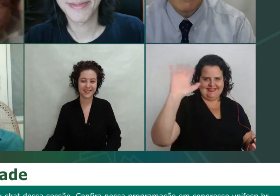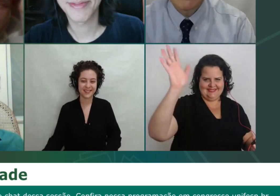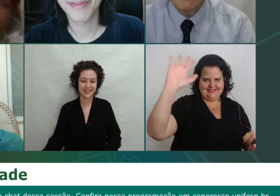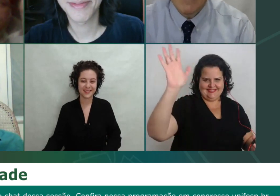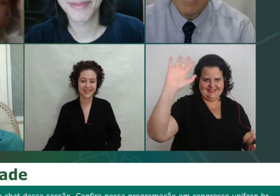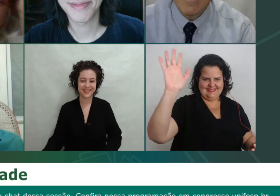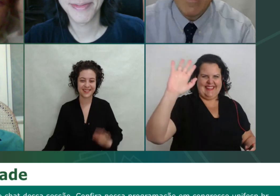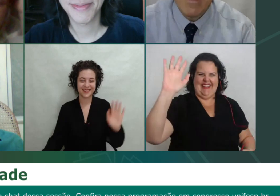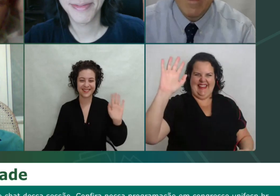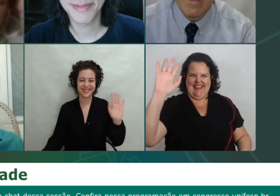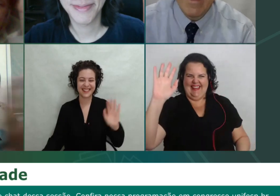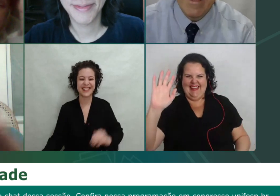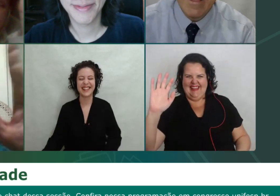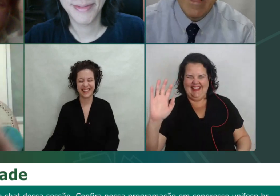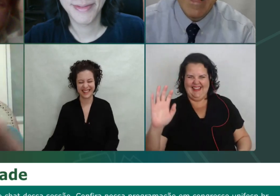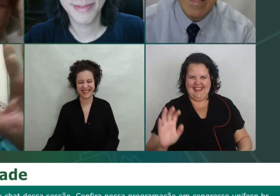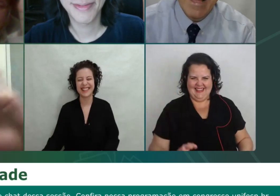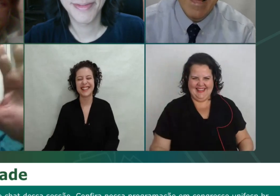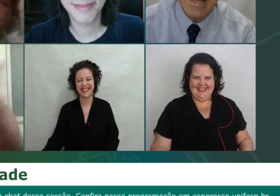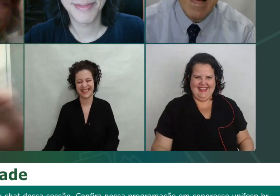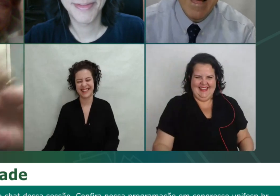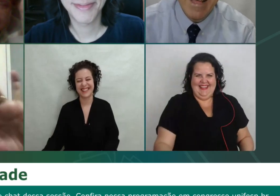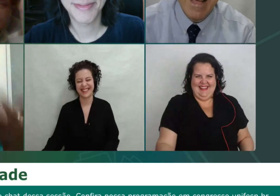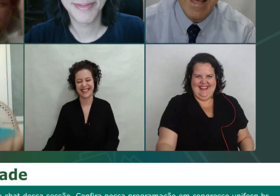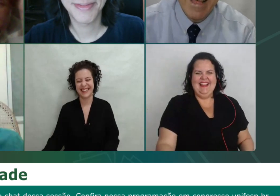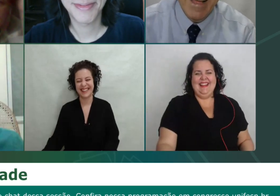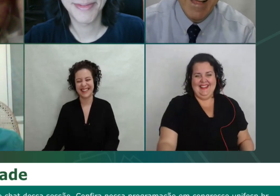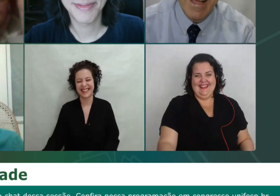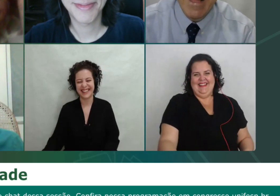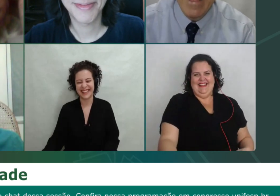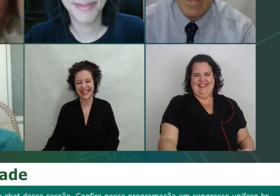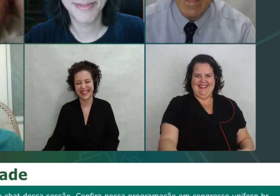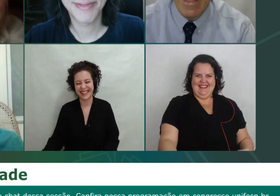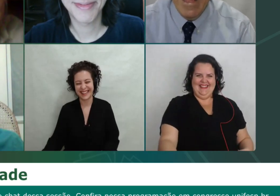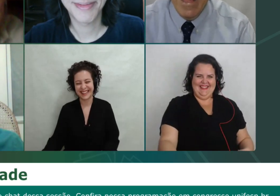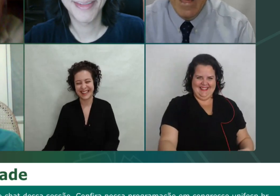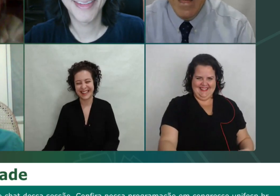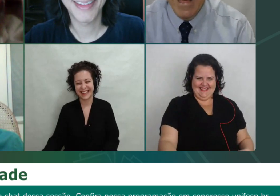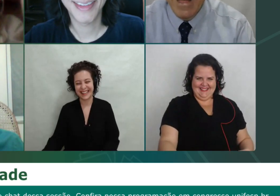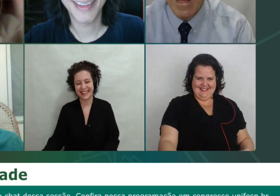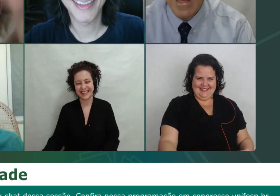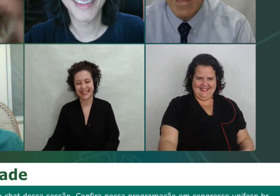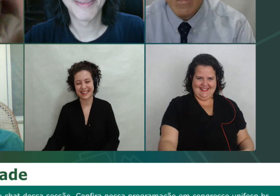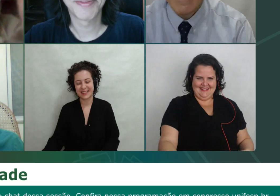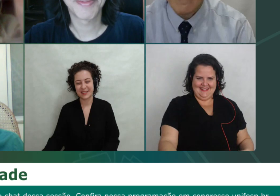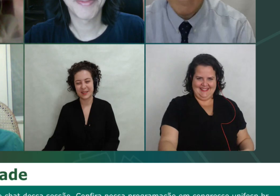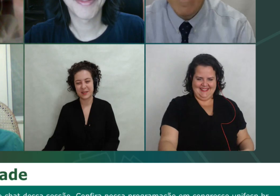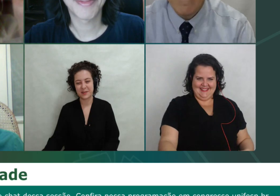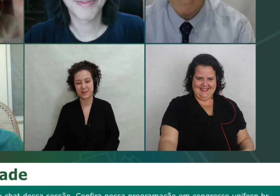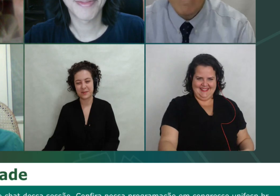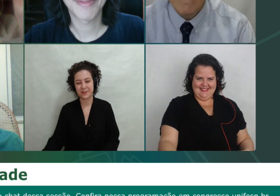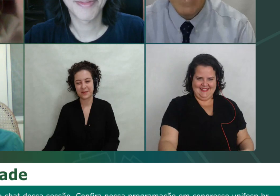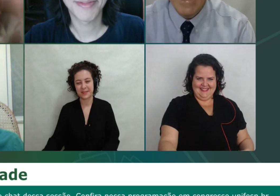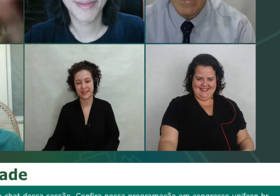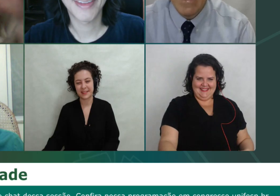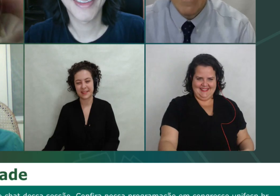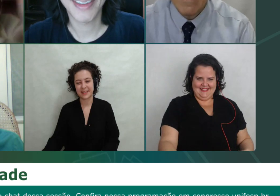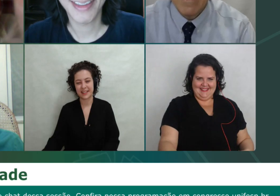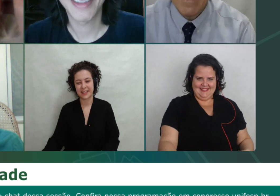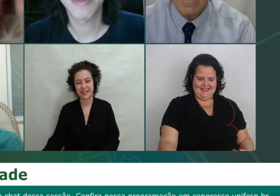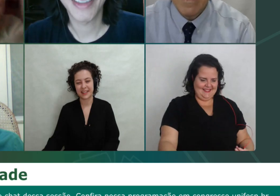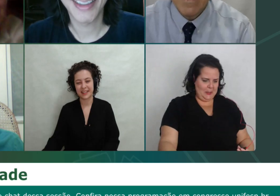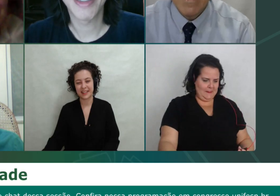os braços, vão ficar com os braços doloridos. Tchau, boa noite. Obrigada, doutor Ferraro. Obrigada, professor Medeiros.